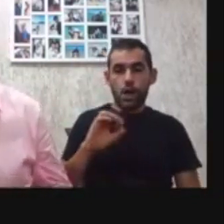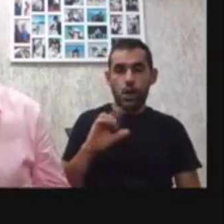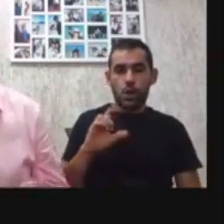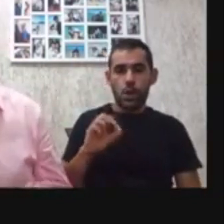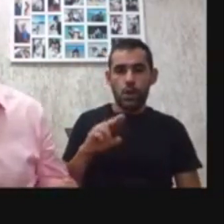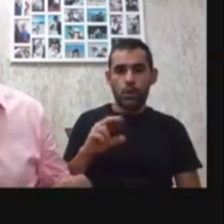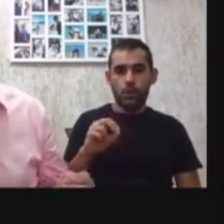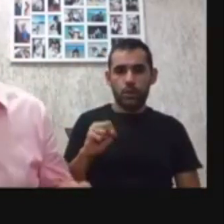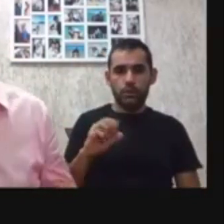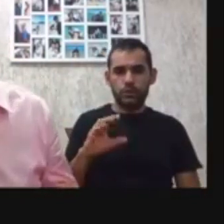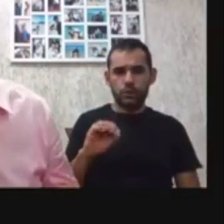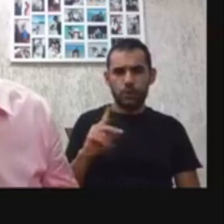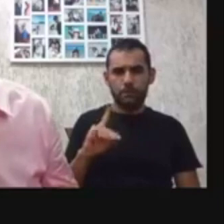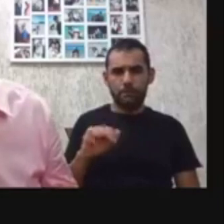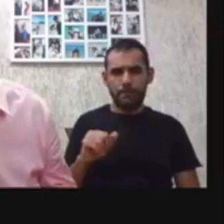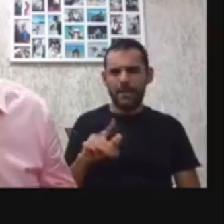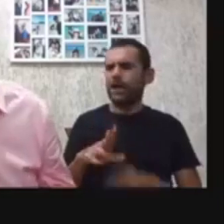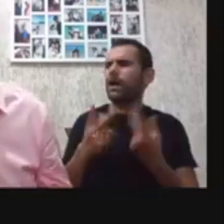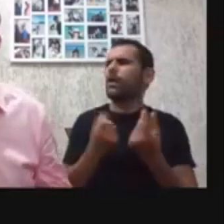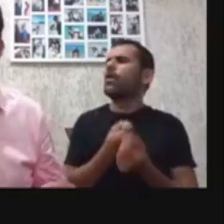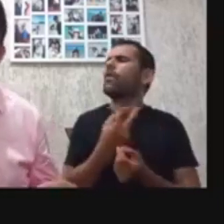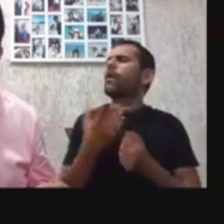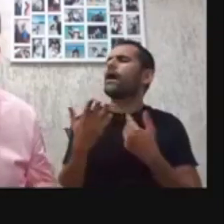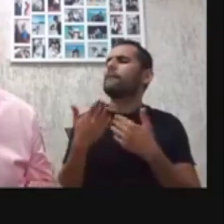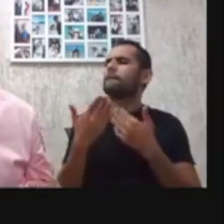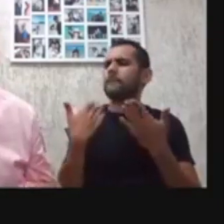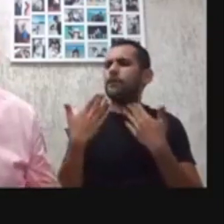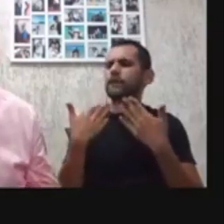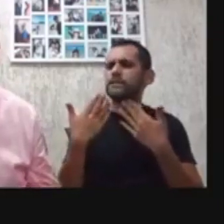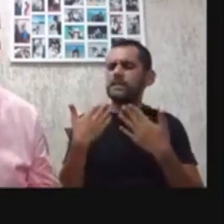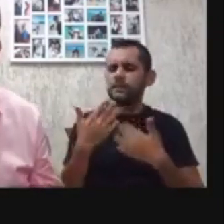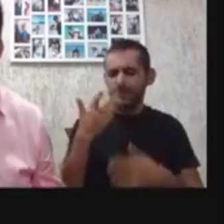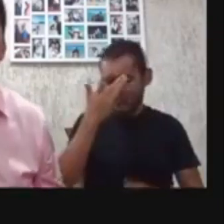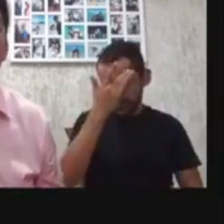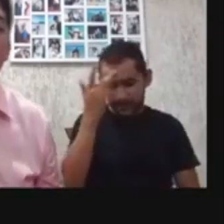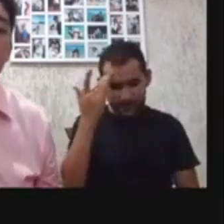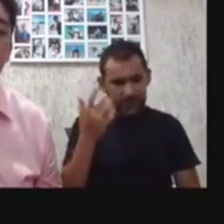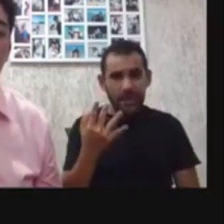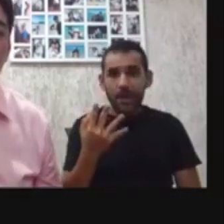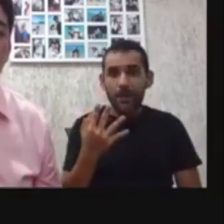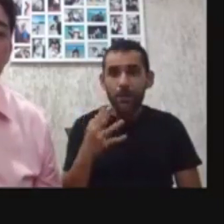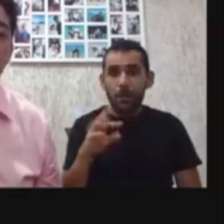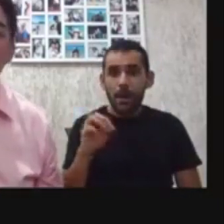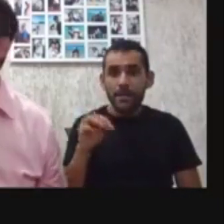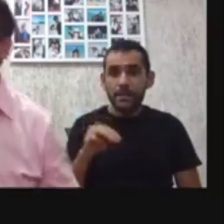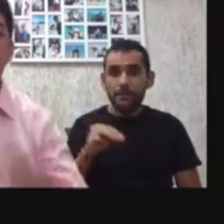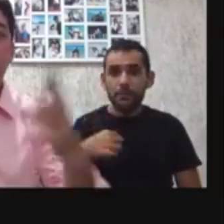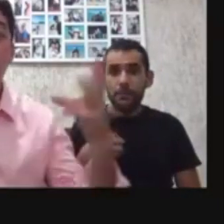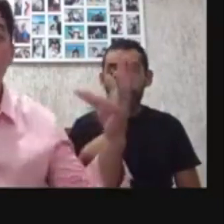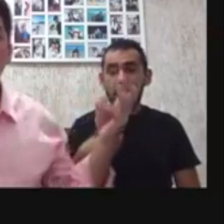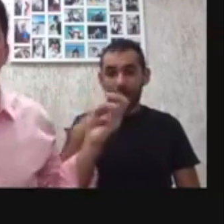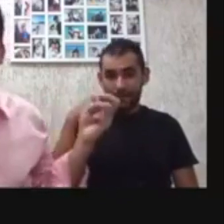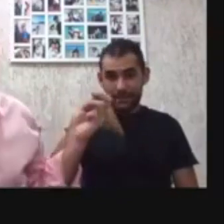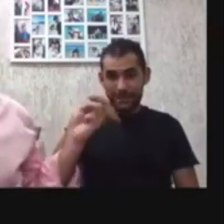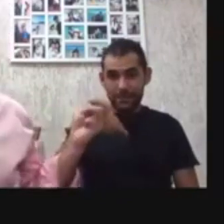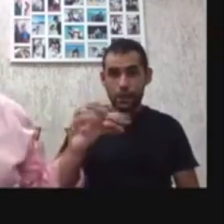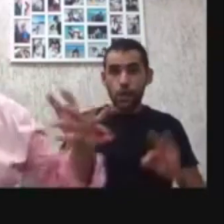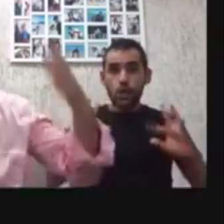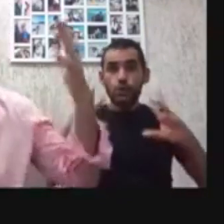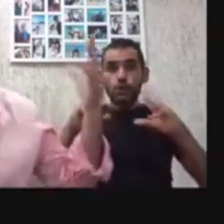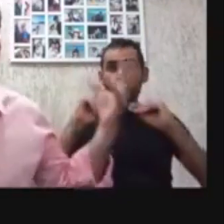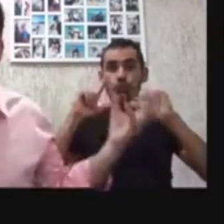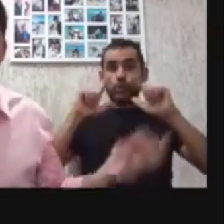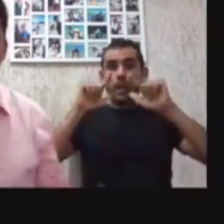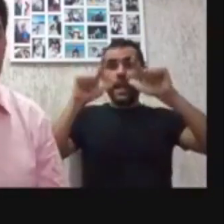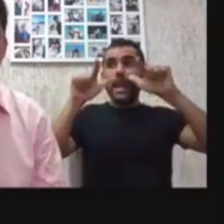colonoscopia. Quantas vezes eu fiquei conversando com as pessoas, saiu uma pessoa lá de dentro, ela falava assim, em 40 minutos que eu estou aqui. Tem que ser tudo higienizado,